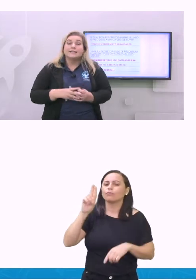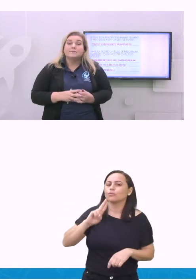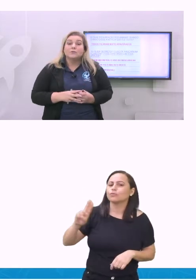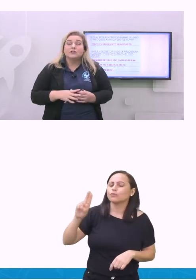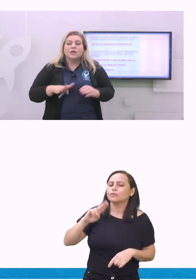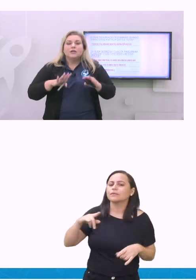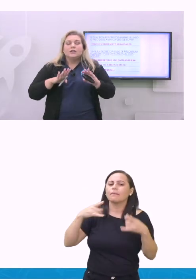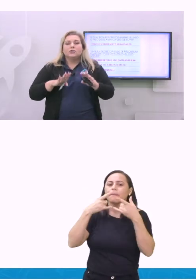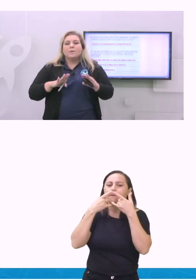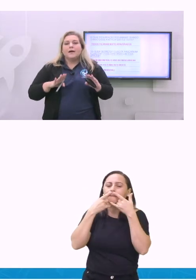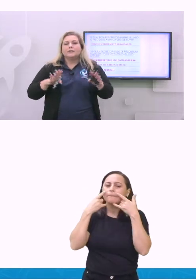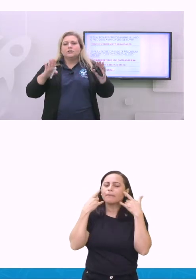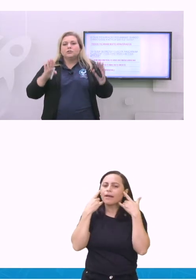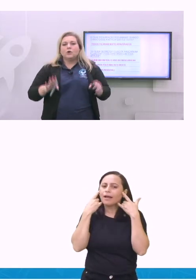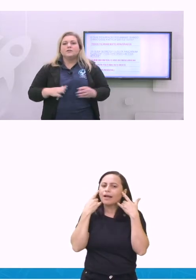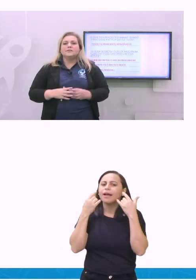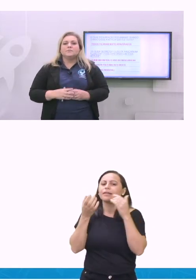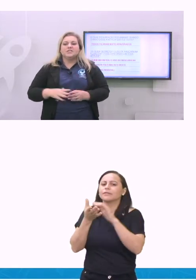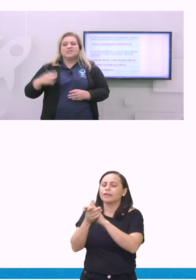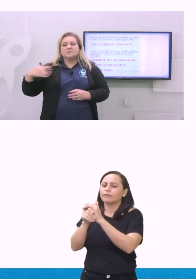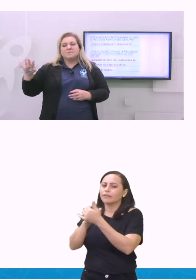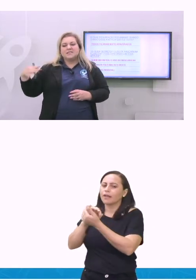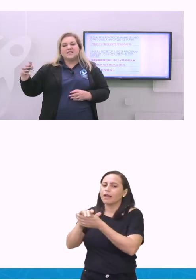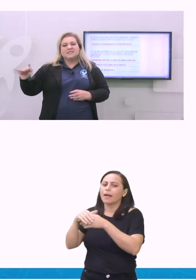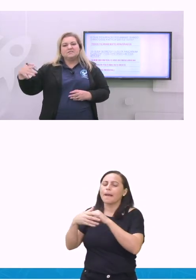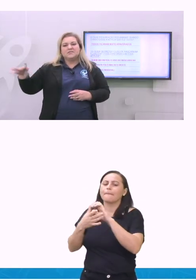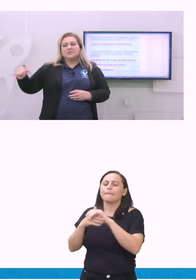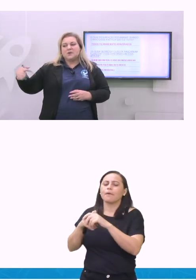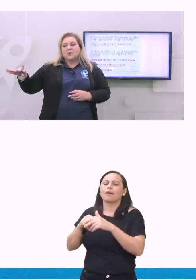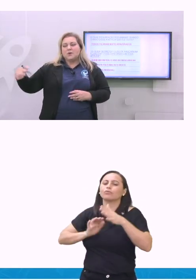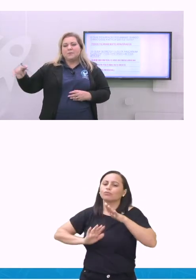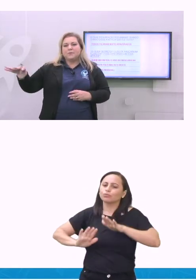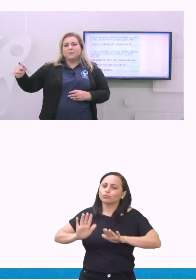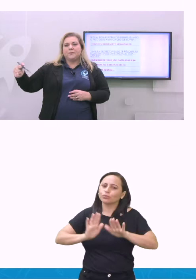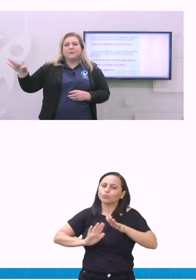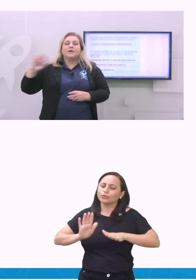higienizar as mãos e tomar todas as medidas para mandar esse vírus